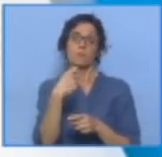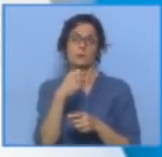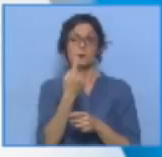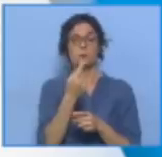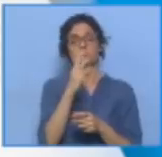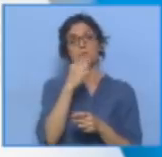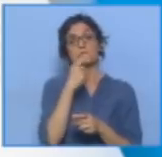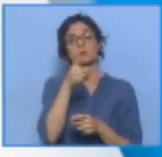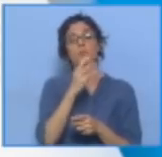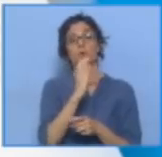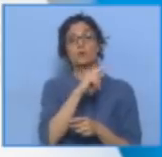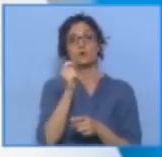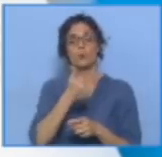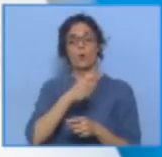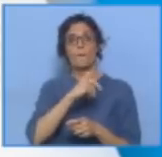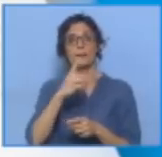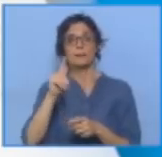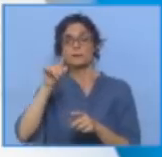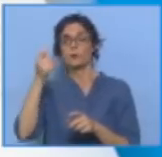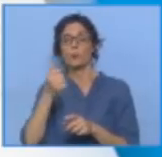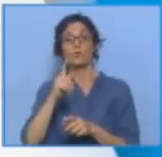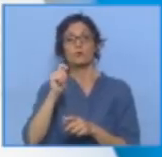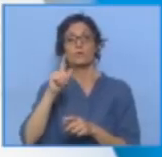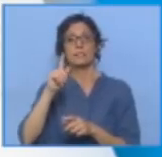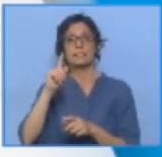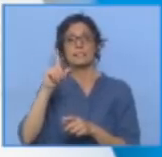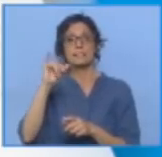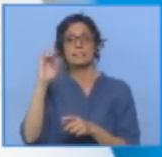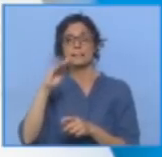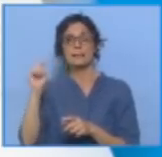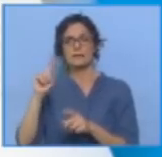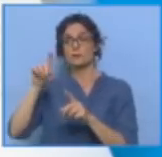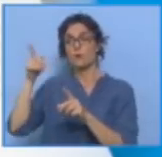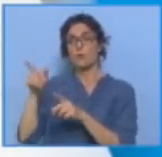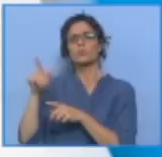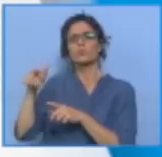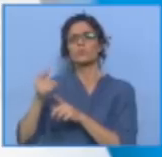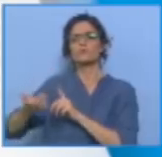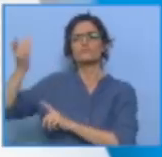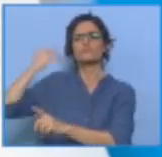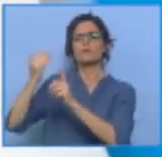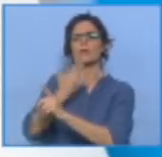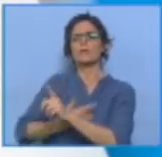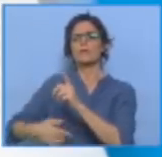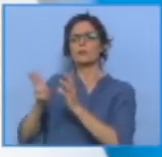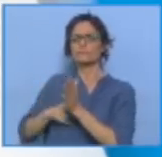Batista, outros que és Elias e outros que és um dos antigos profetas que